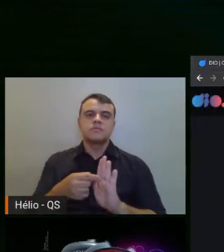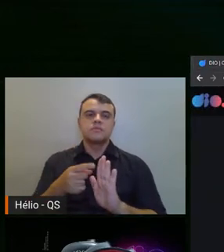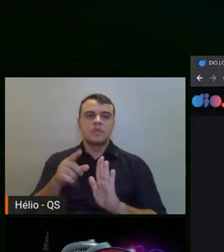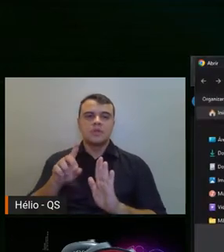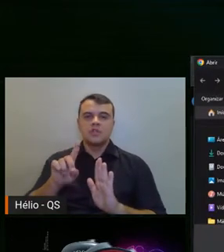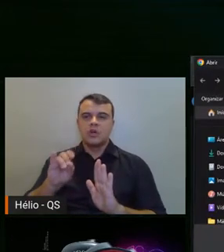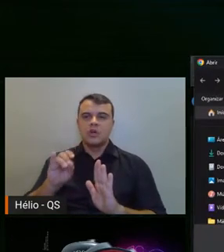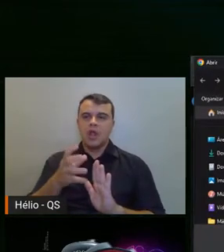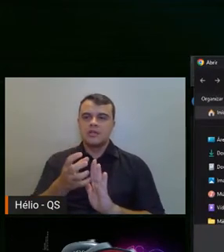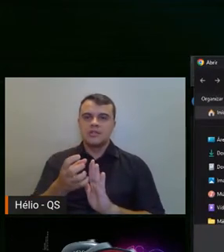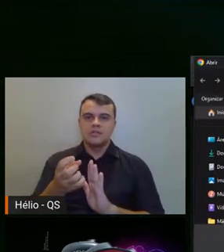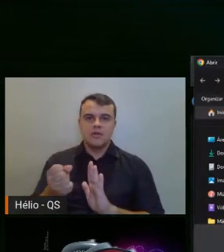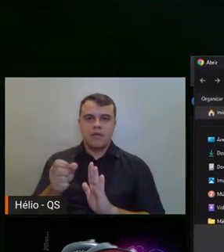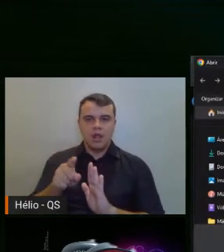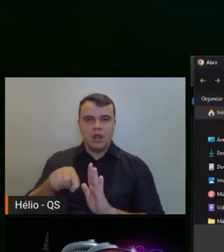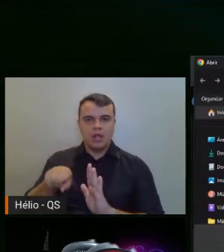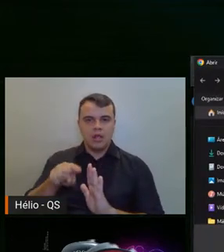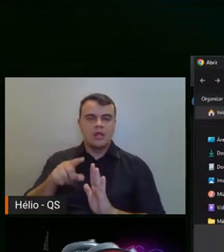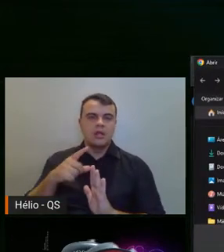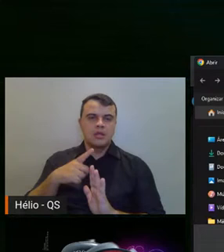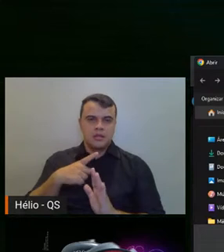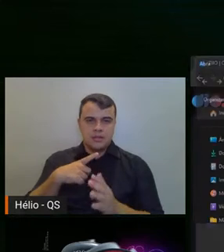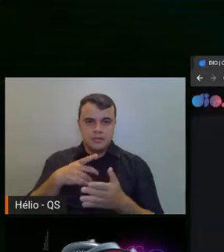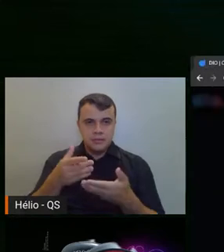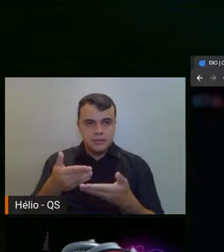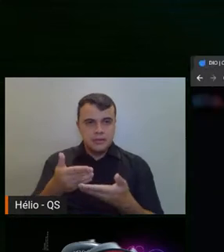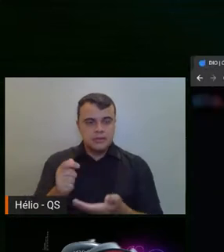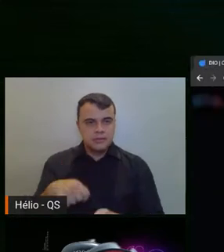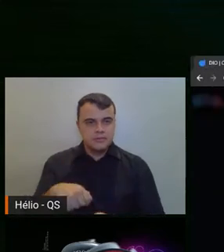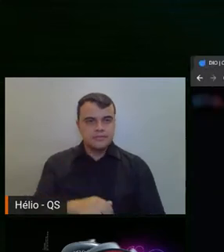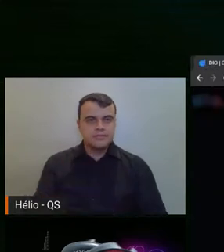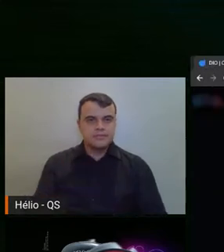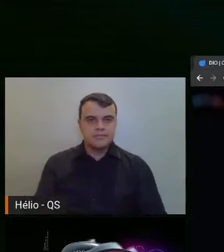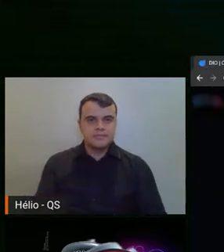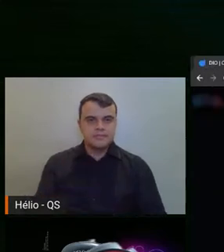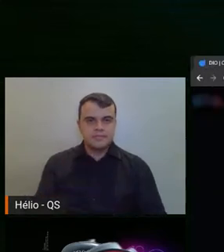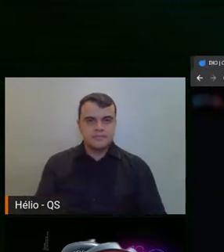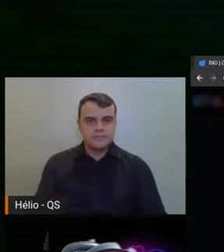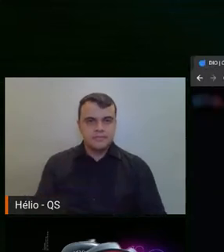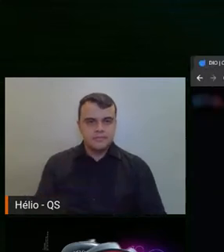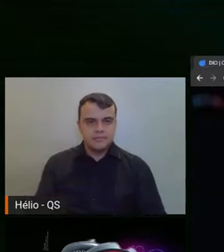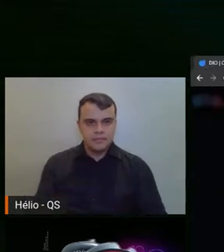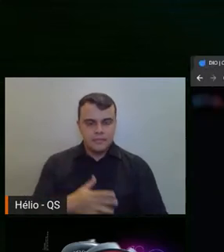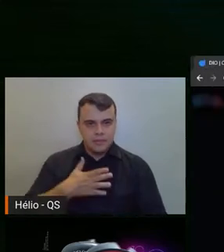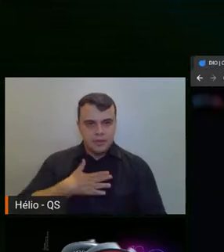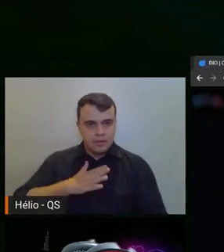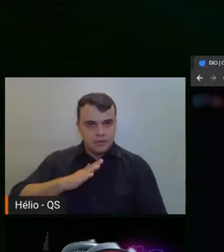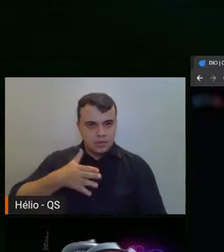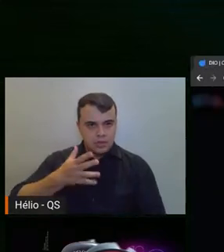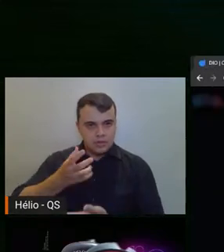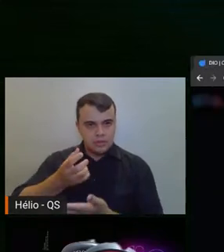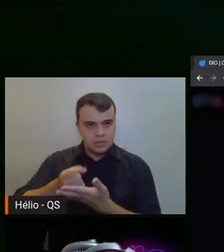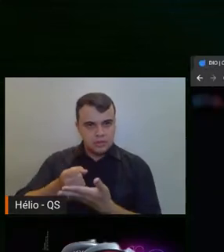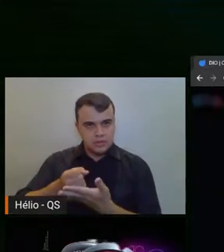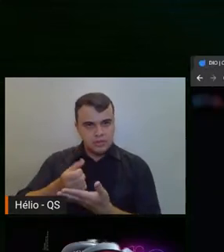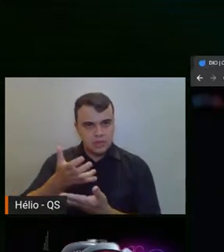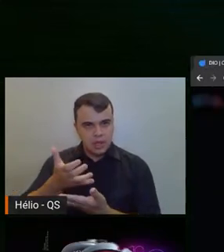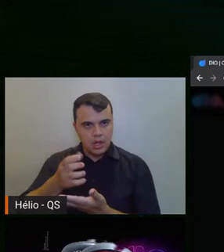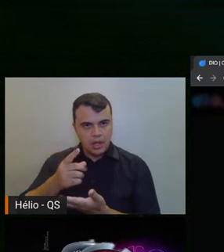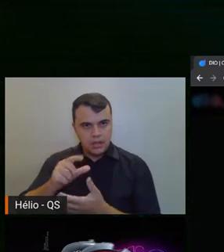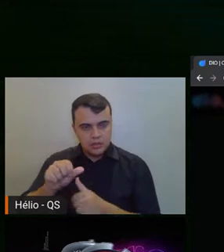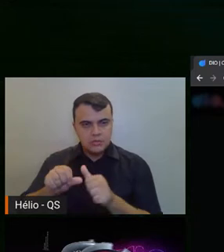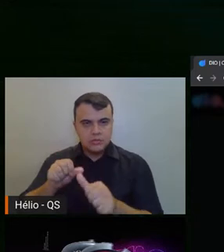da dia eu e carregar esse currículo aqui então Ó aqui no meu caso já tinha carregado ele pergunta se eu quero